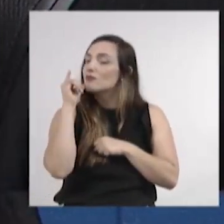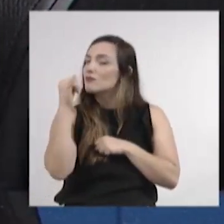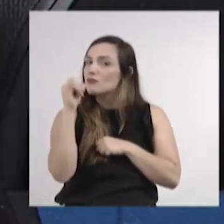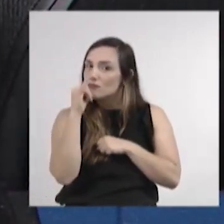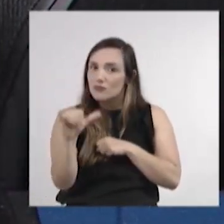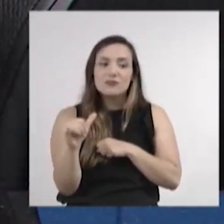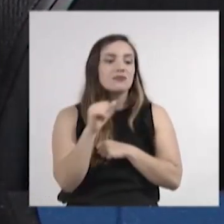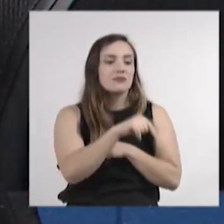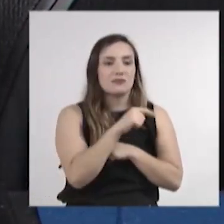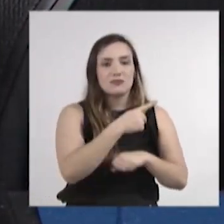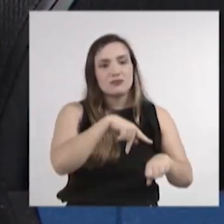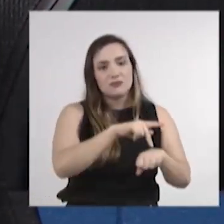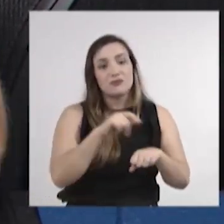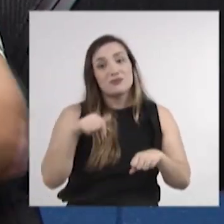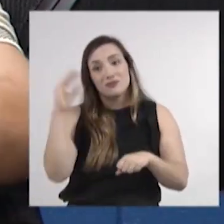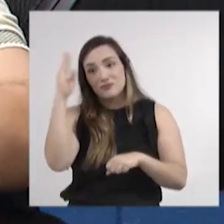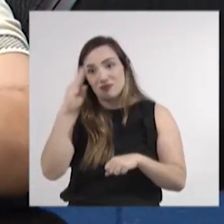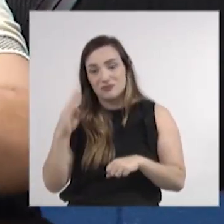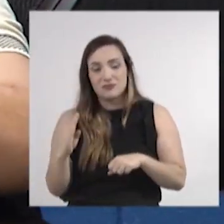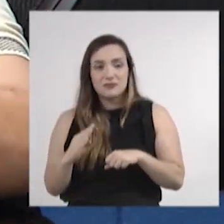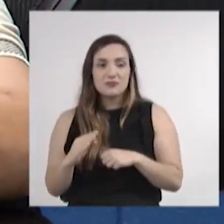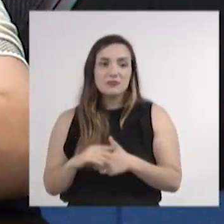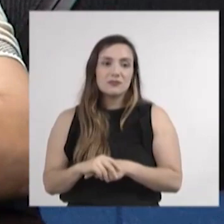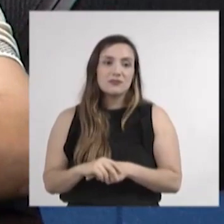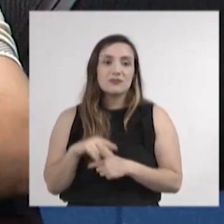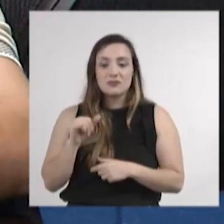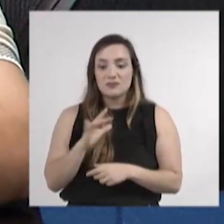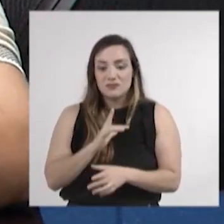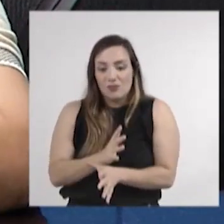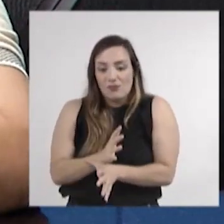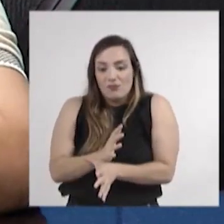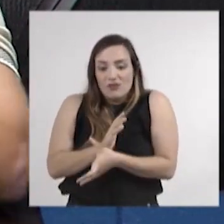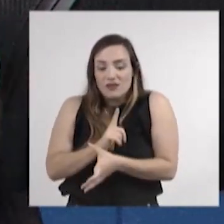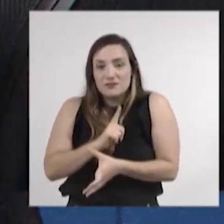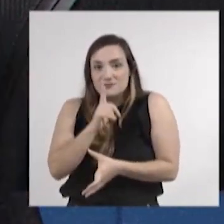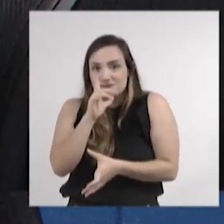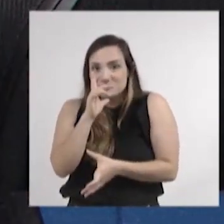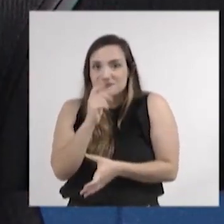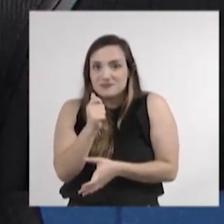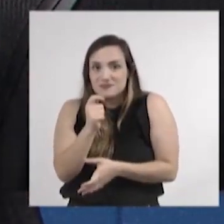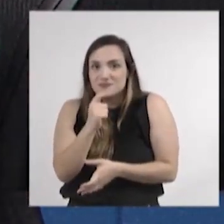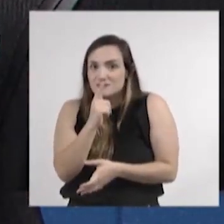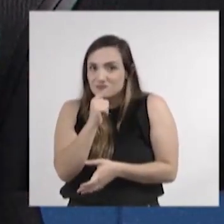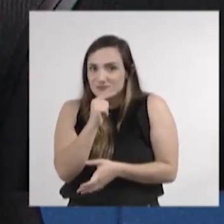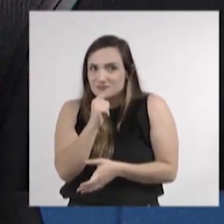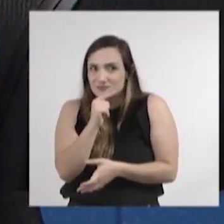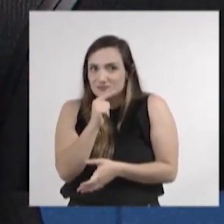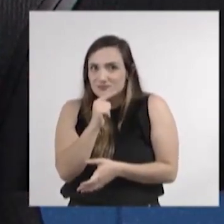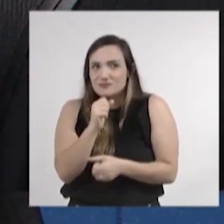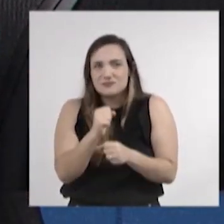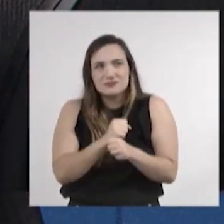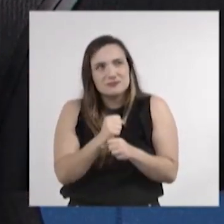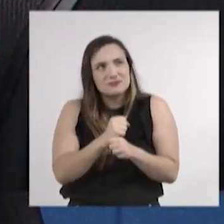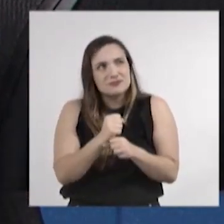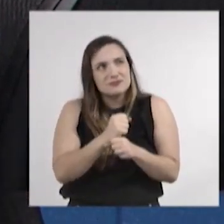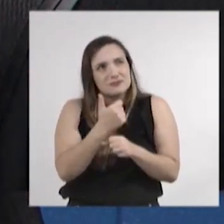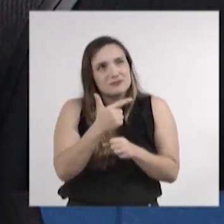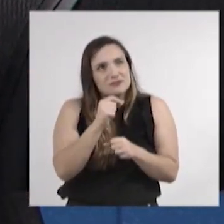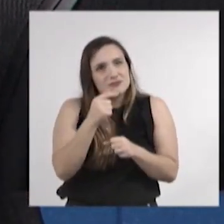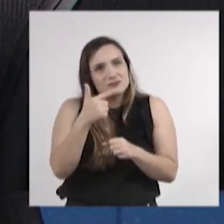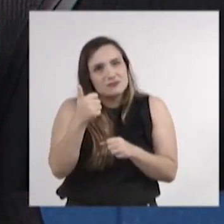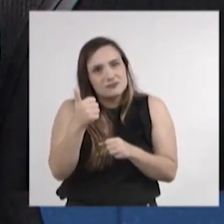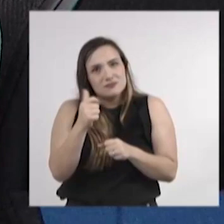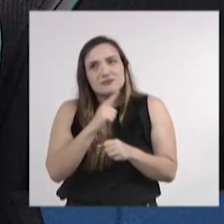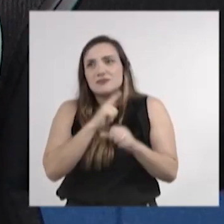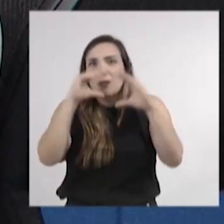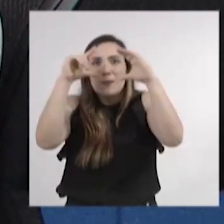Para o Brasil, a Itaipu responde, nesse período de estiagem, que nós tivemos pouca água, né, a Itaipu, se não me engano, foi em 2021, nós